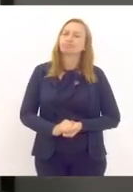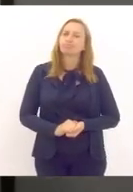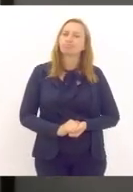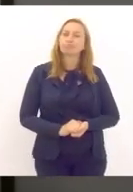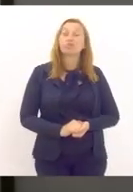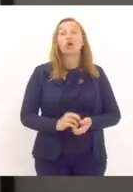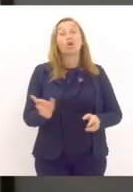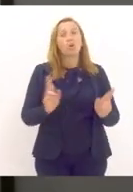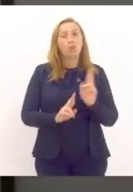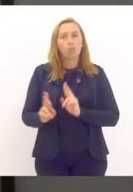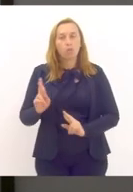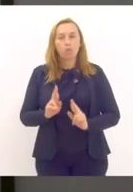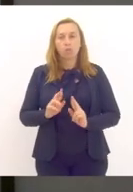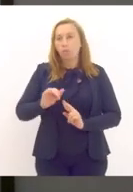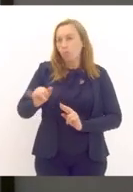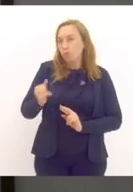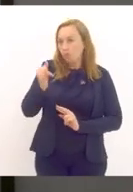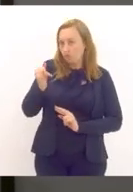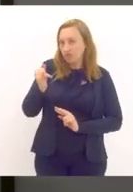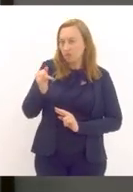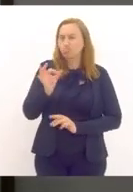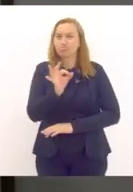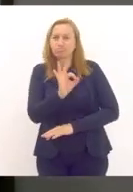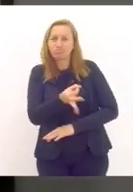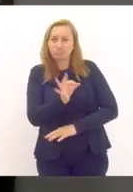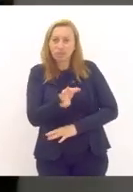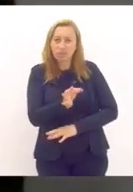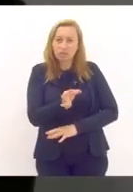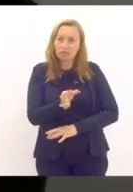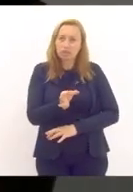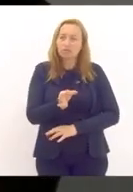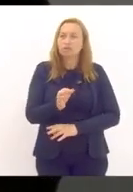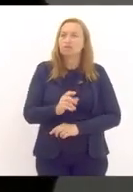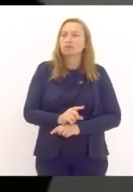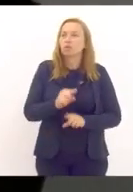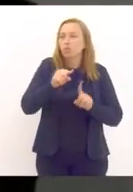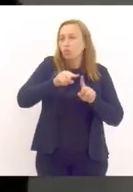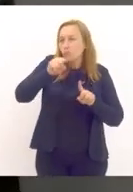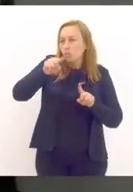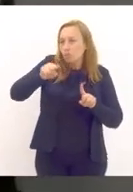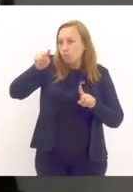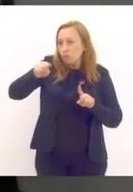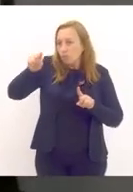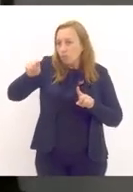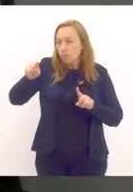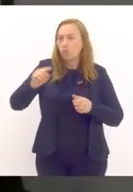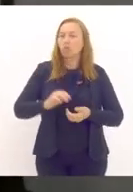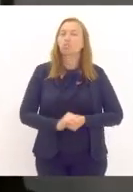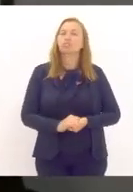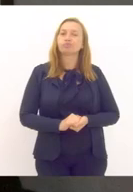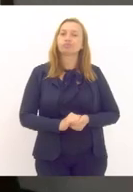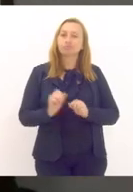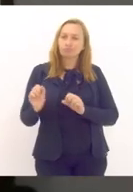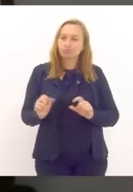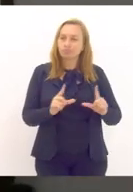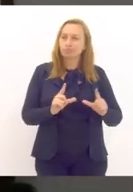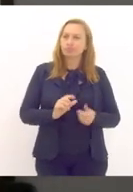Bem, com relação à inflação, e aqui, de fato, a gente tem que ter um gráfico que eu... Pode ir para o próximo?